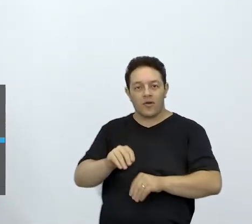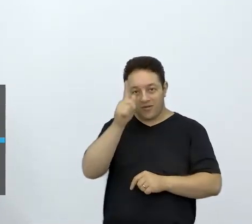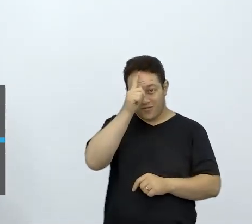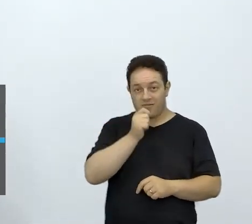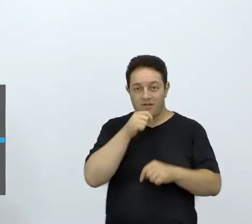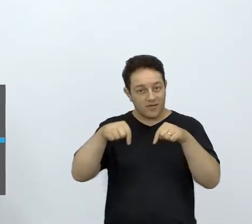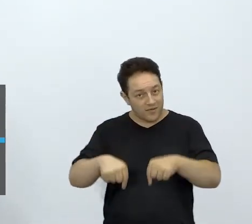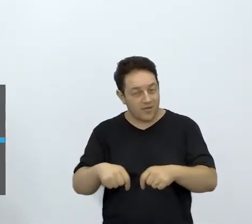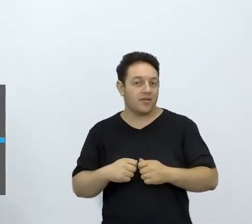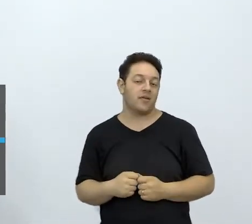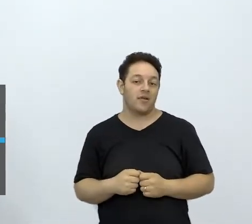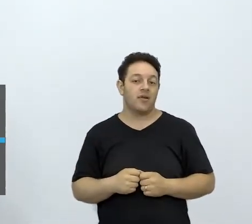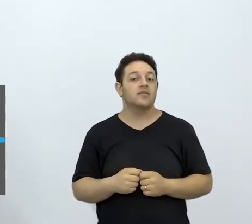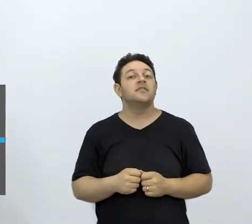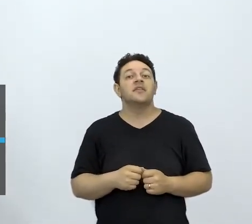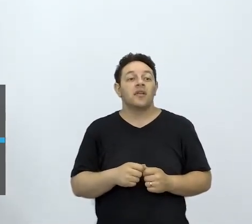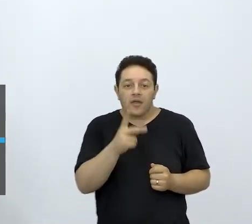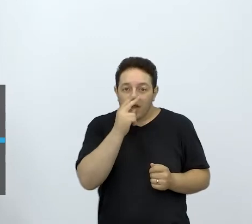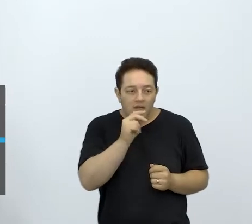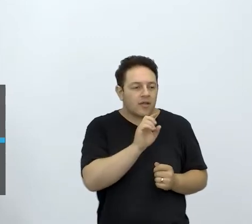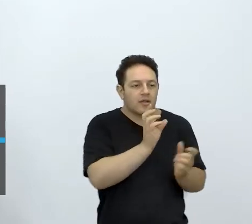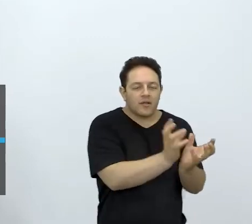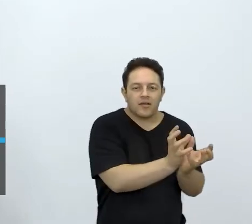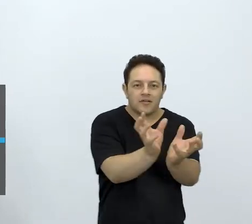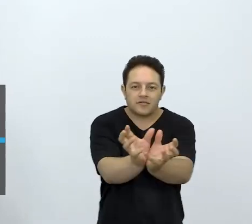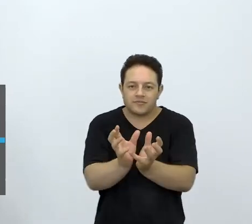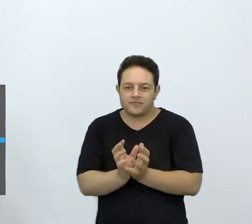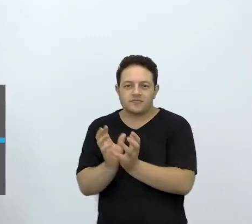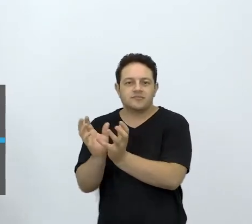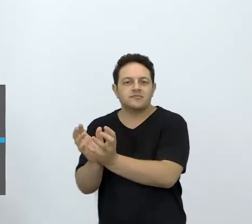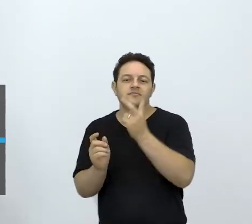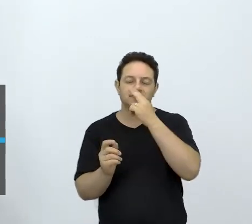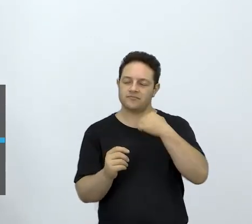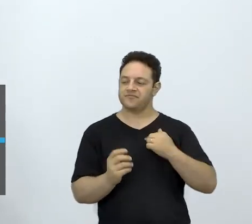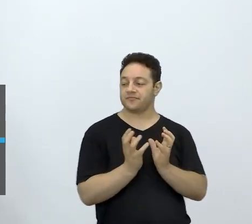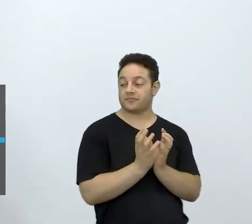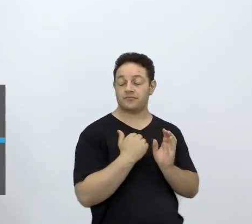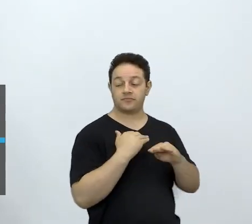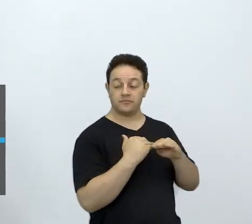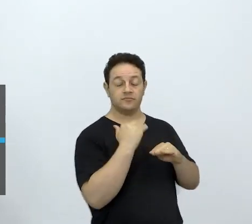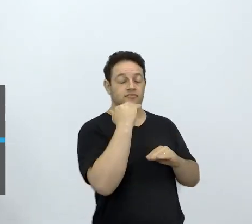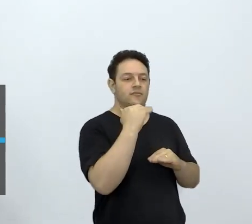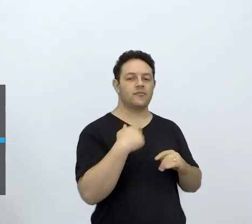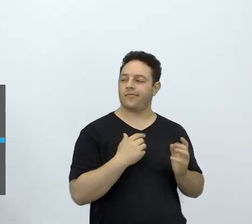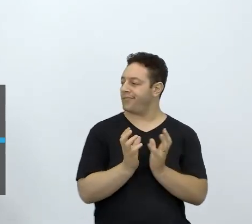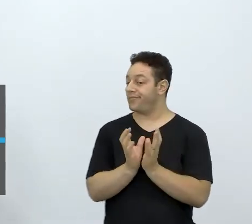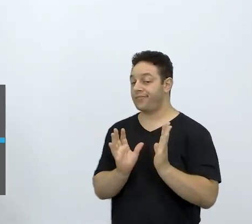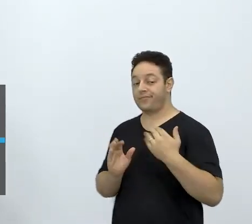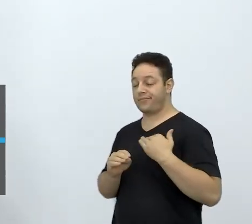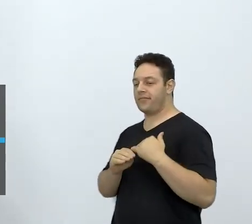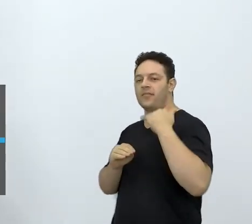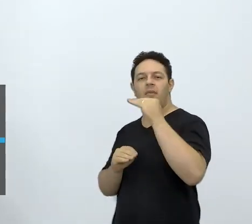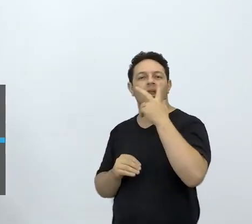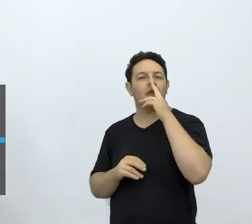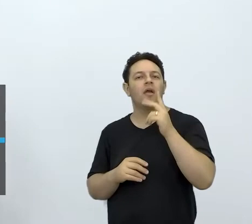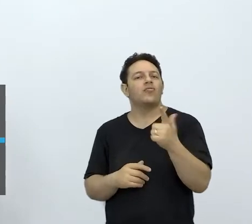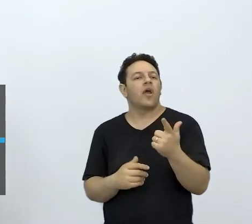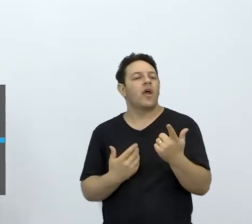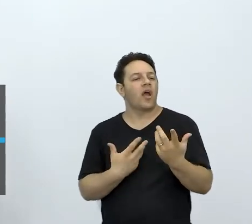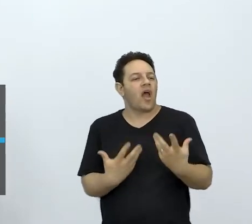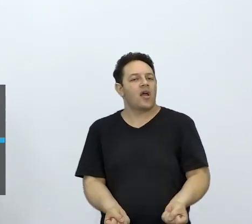Né, essa relação, né, de superioridade e de intolerância com